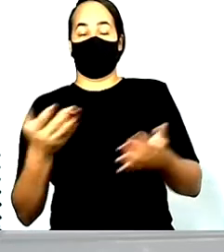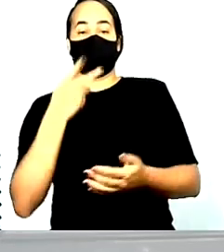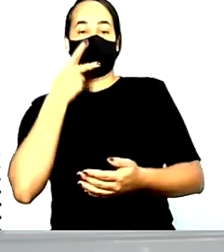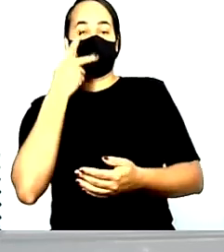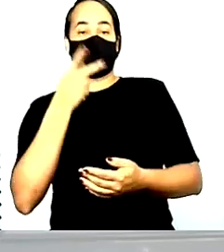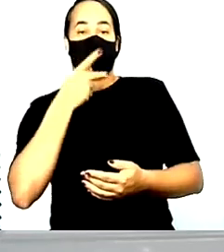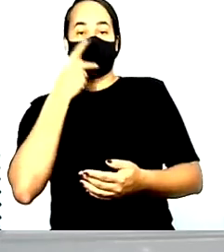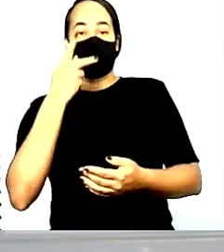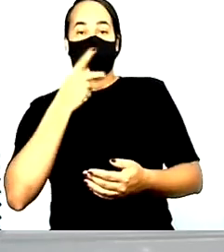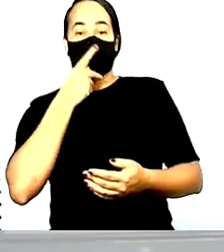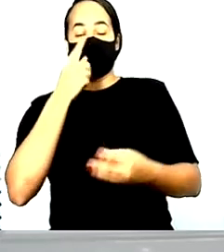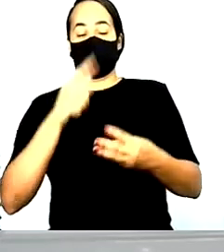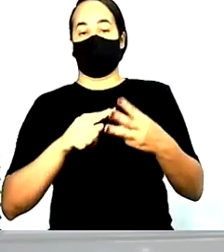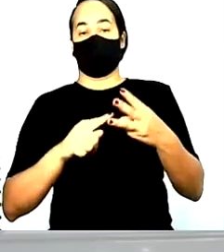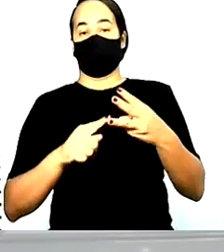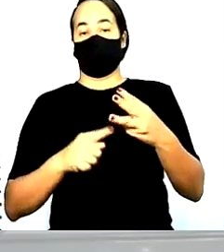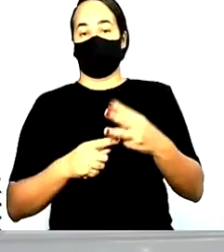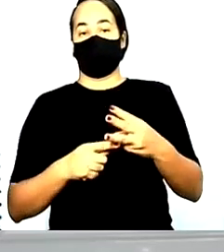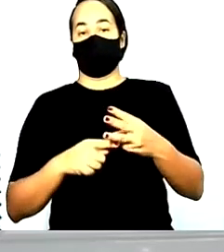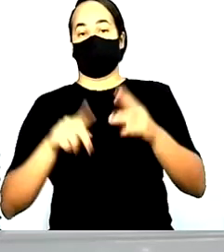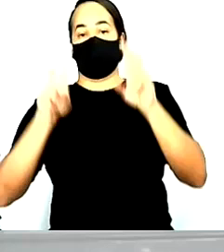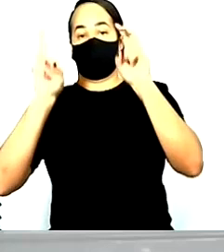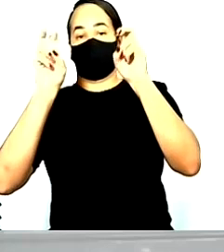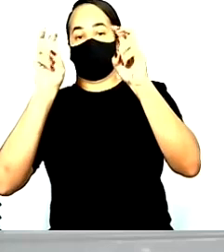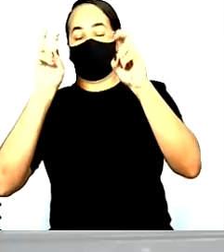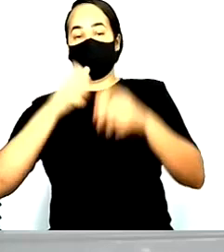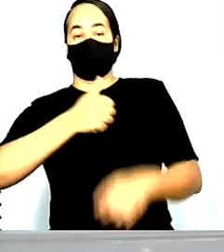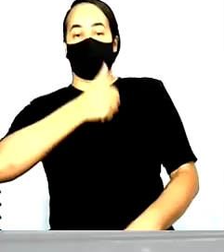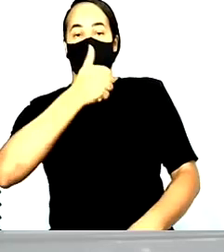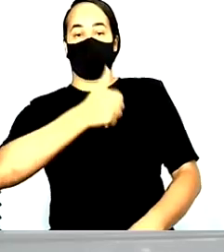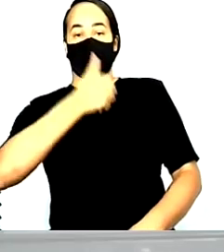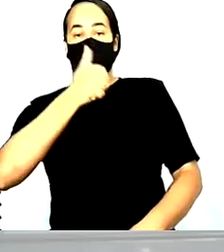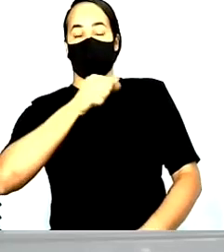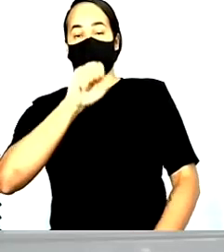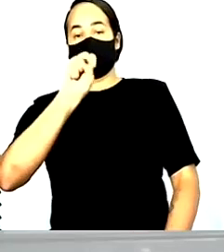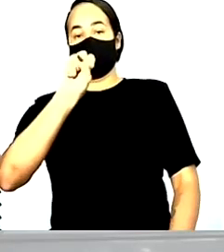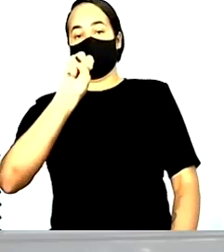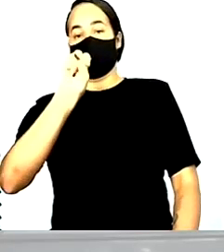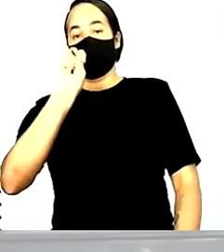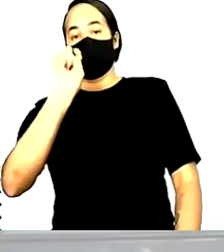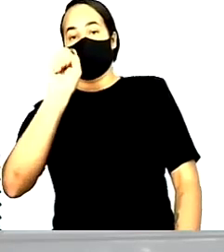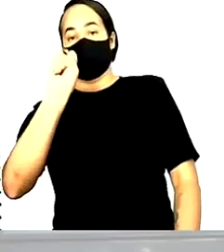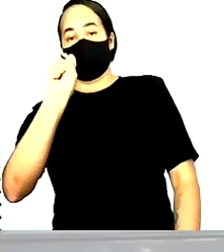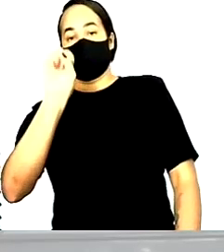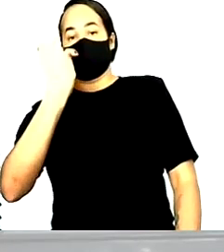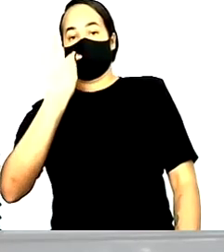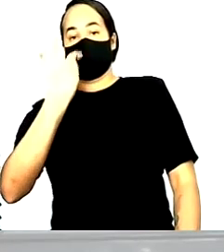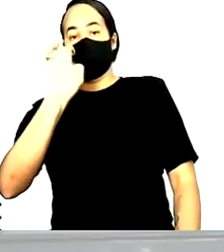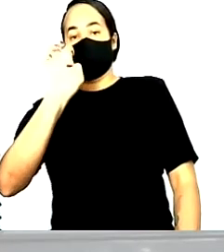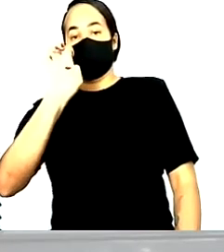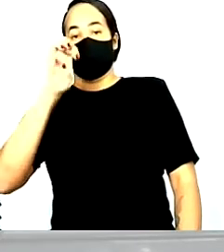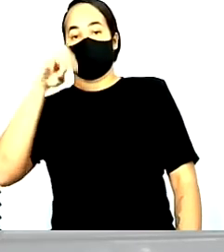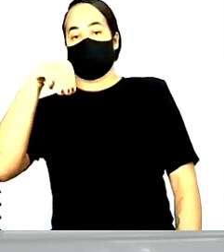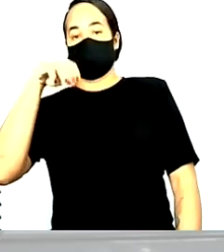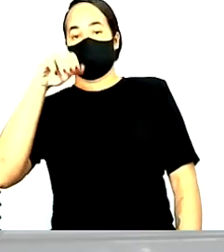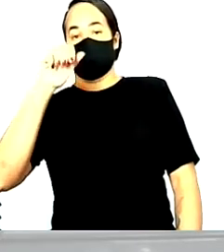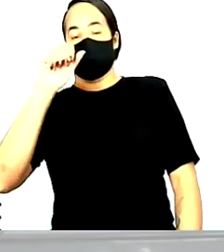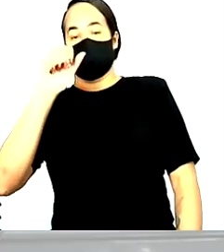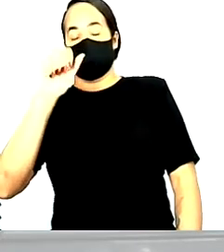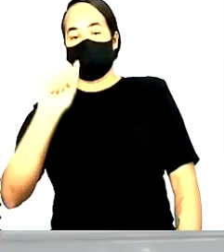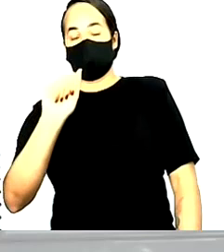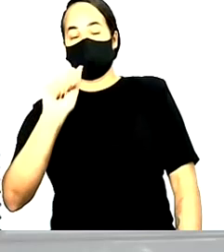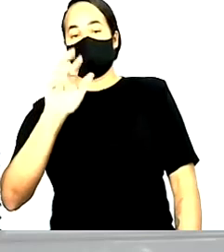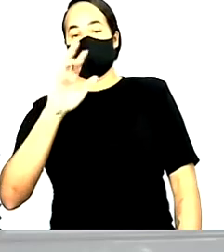sobre 3 grandes temas. O primeiro dele é o sistema reprodutor humano. O segundo, sistema